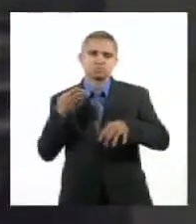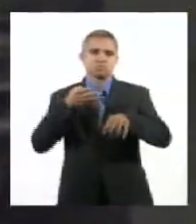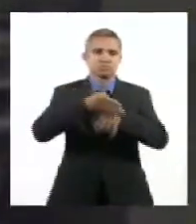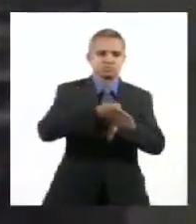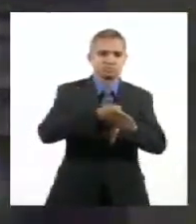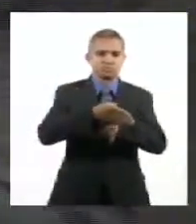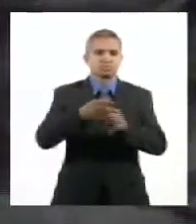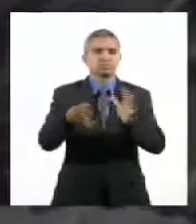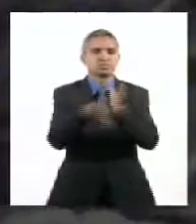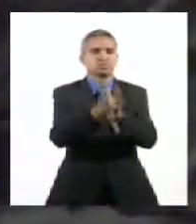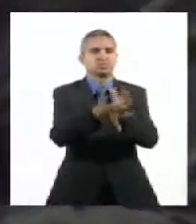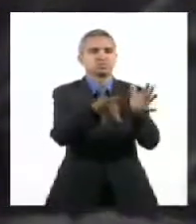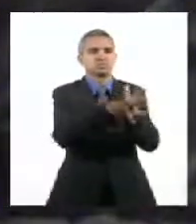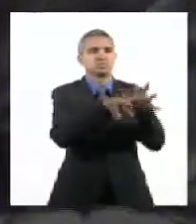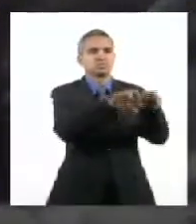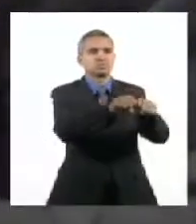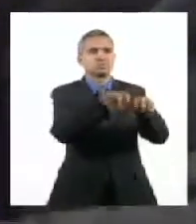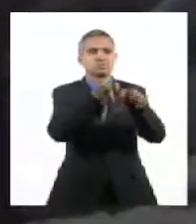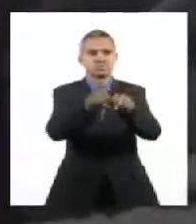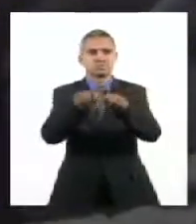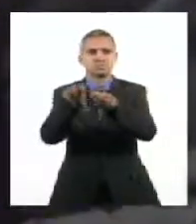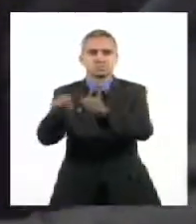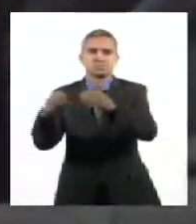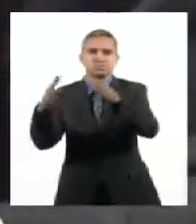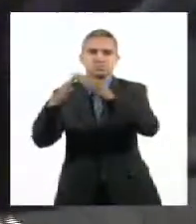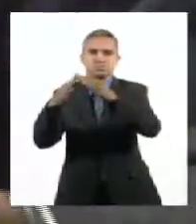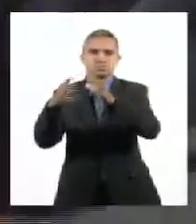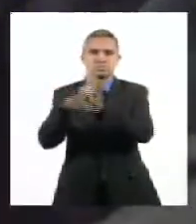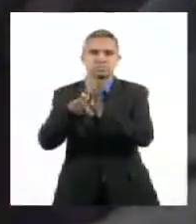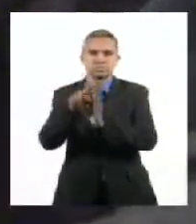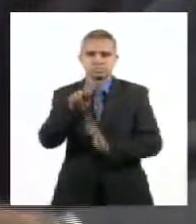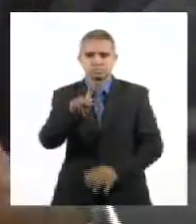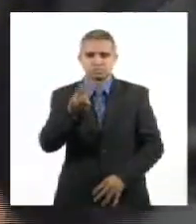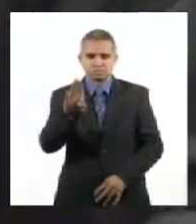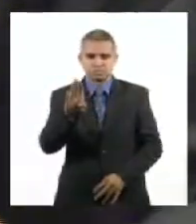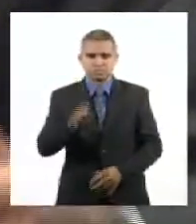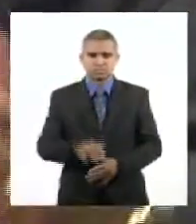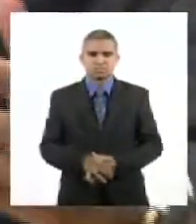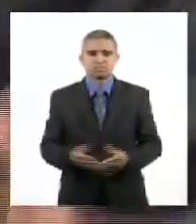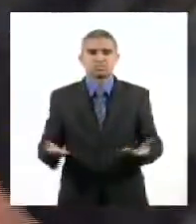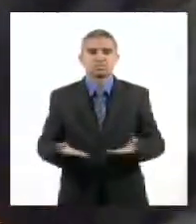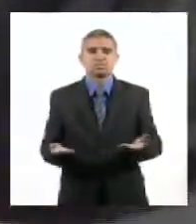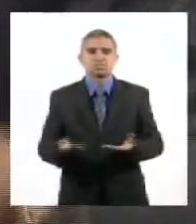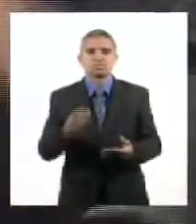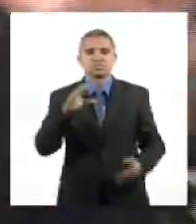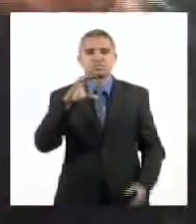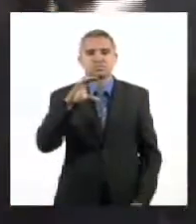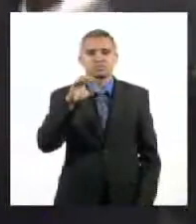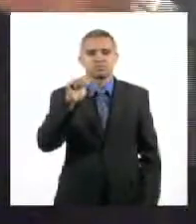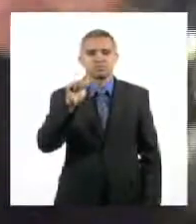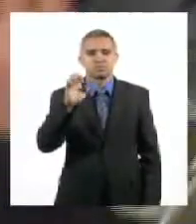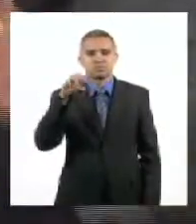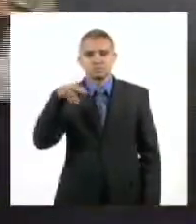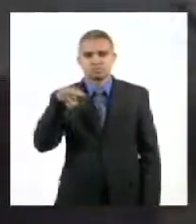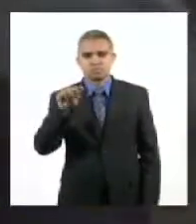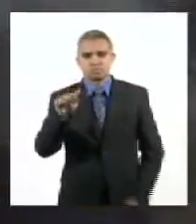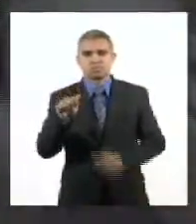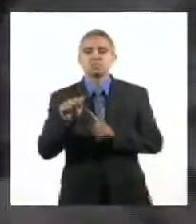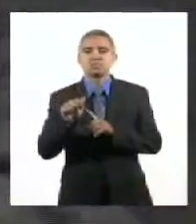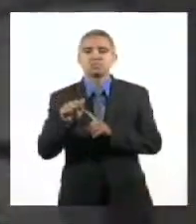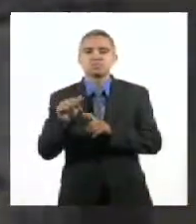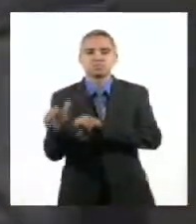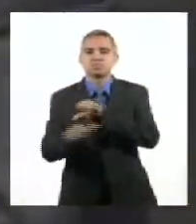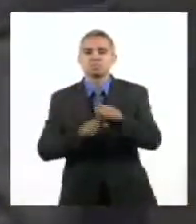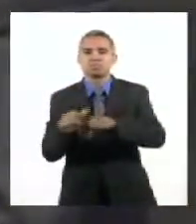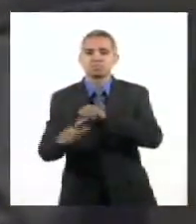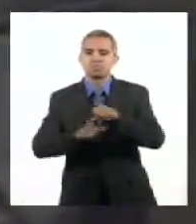saber como que foi esse distrato. Hoje a CAEMA deixou de ser CAEMA, passou a ser Odebrecht. Todos os prédios públicos passaram a ser da